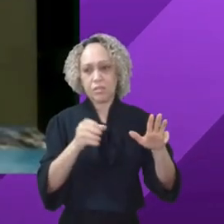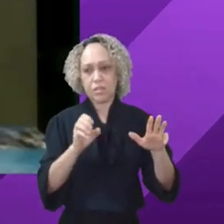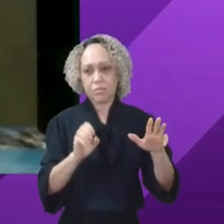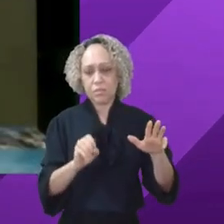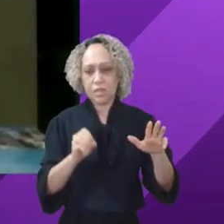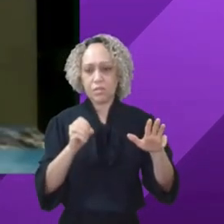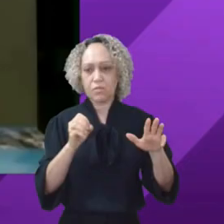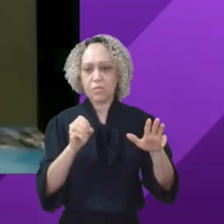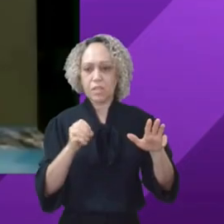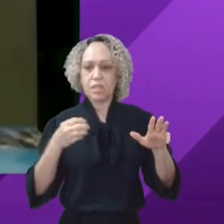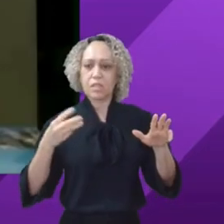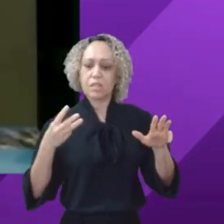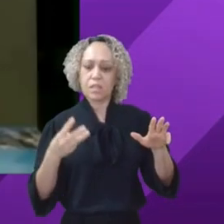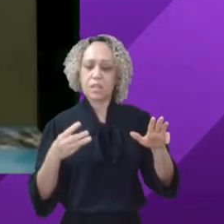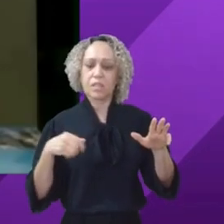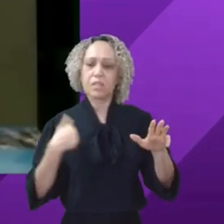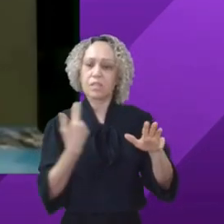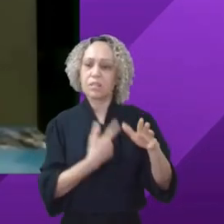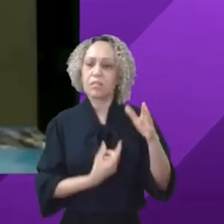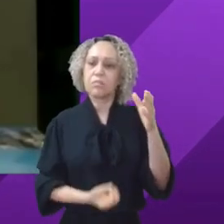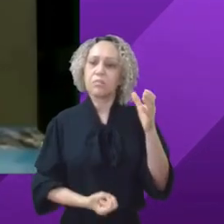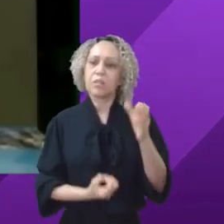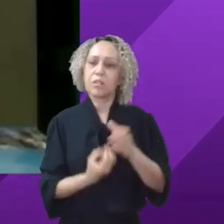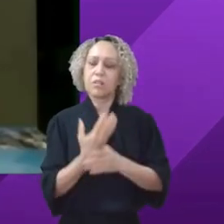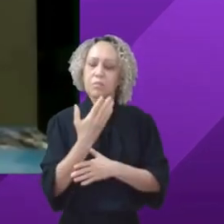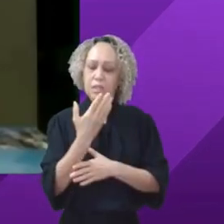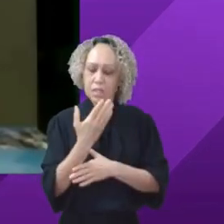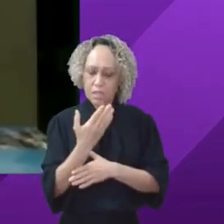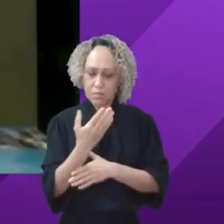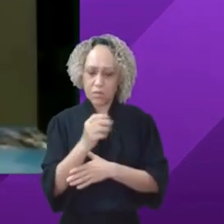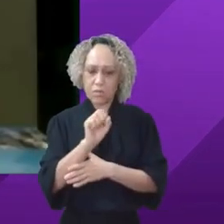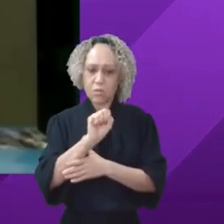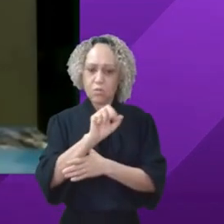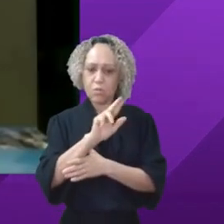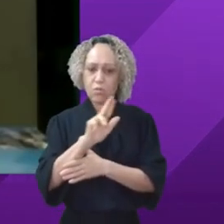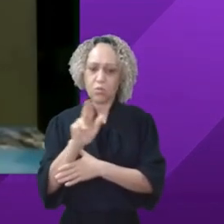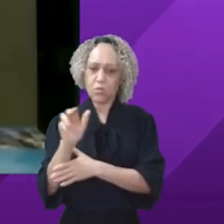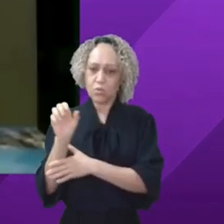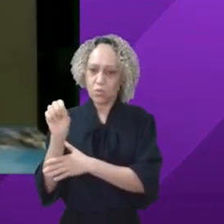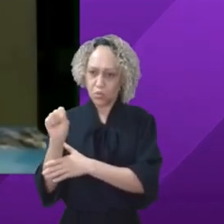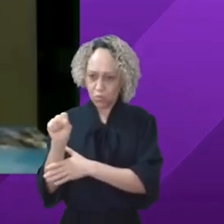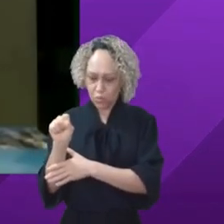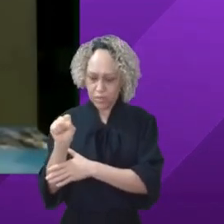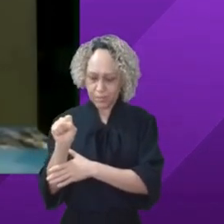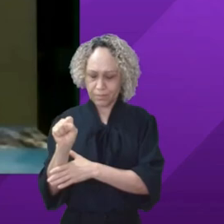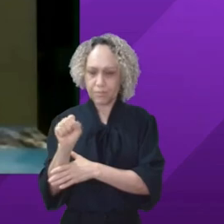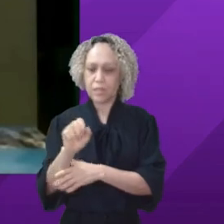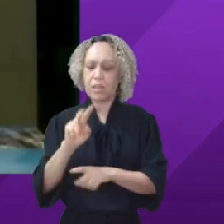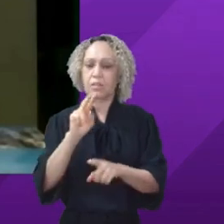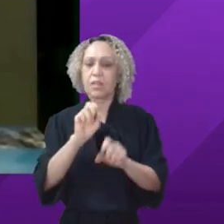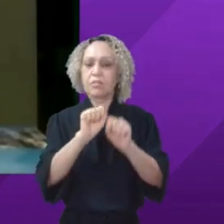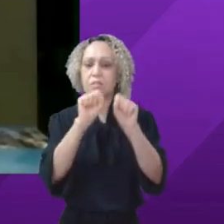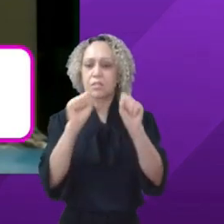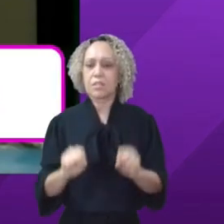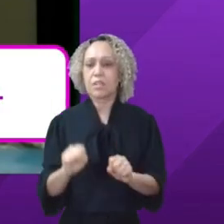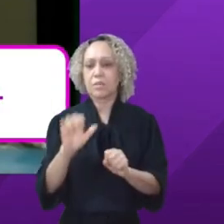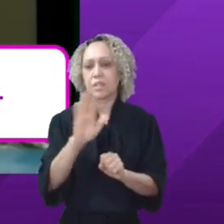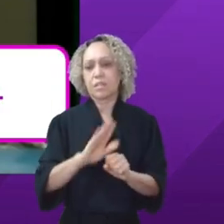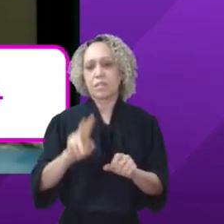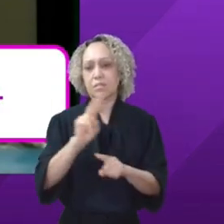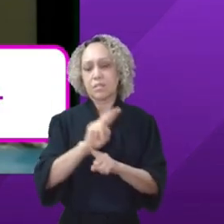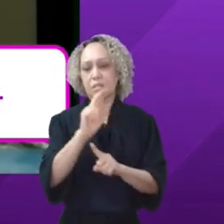então, proclamamos a implantação do Sistema Único de Assistência Social no Brasil. E aí, fomos escrever uma